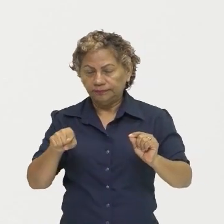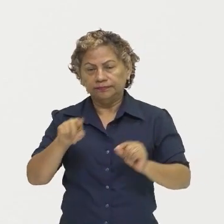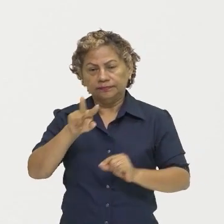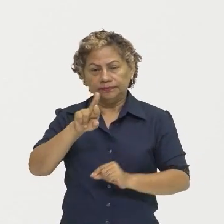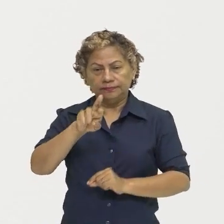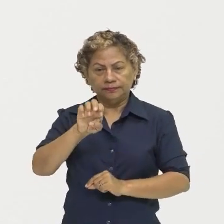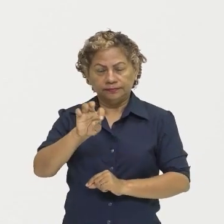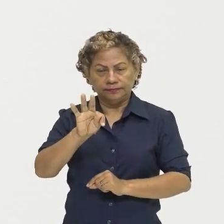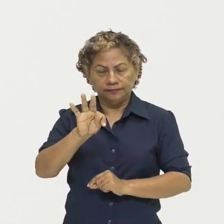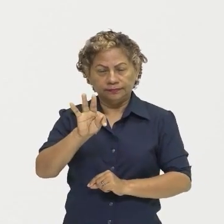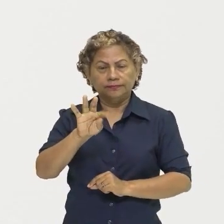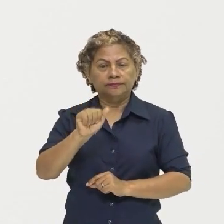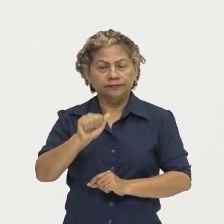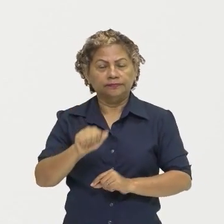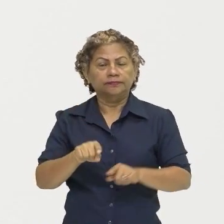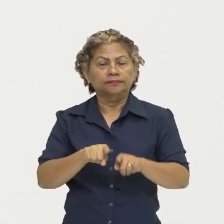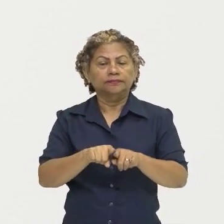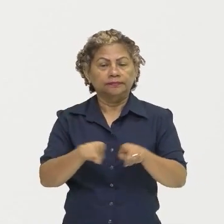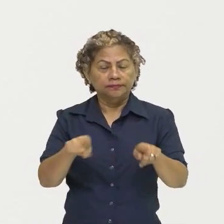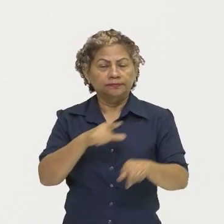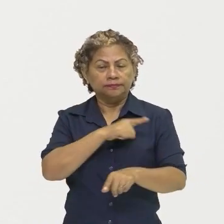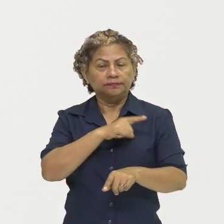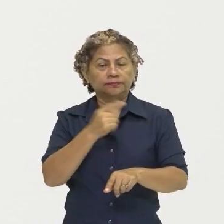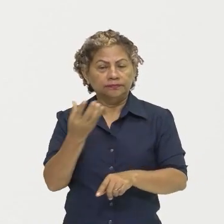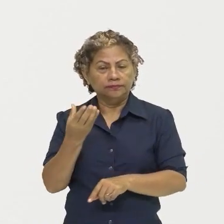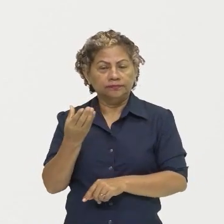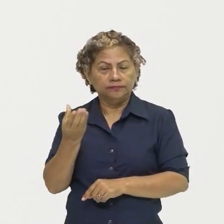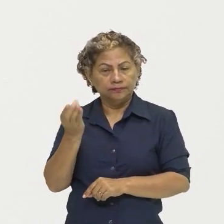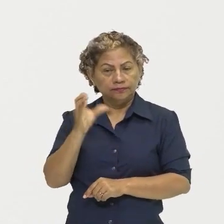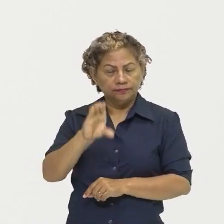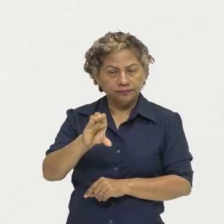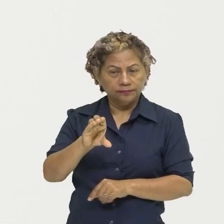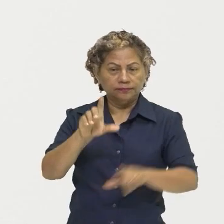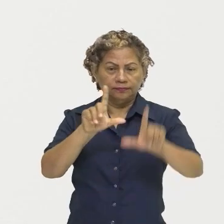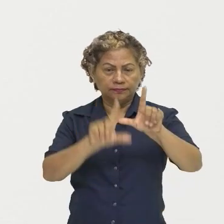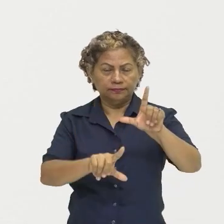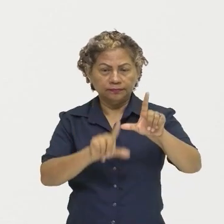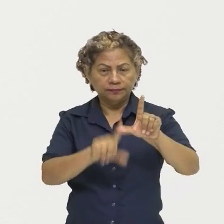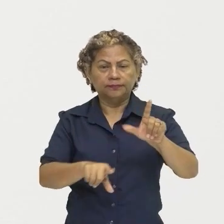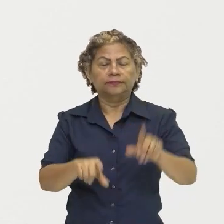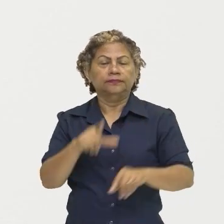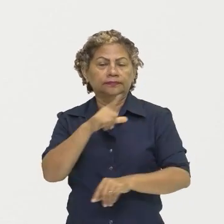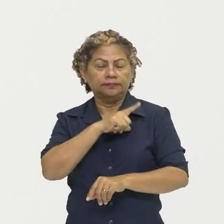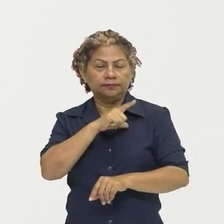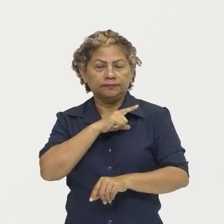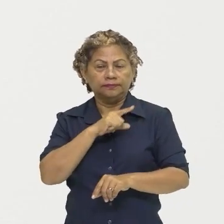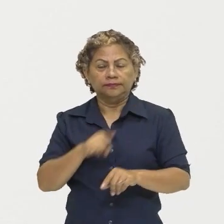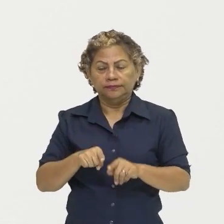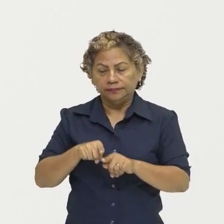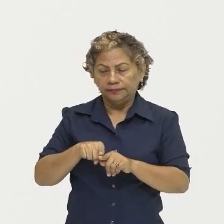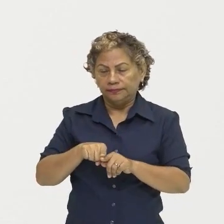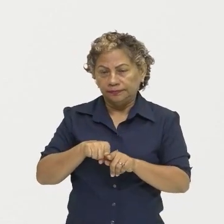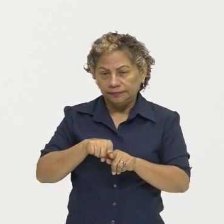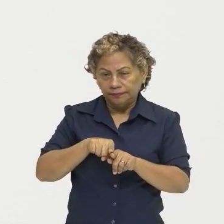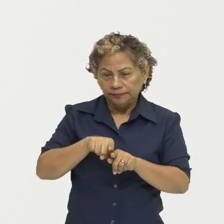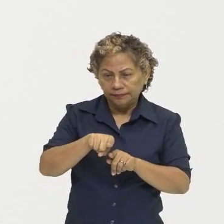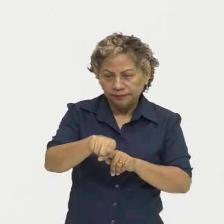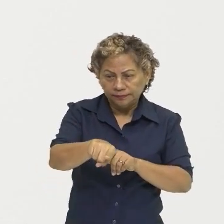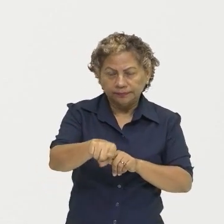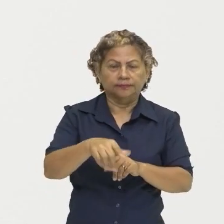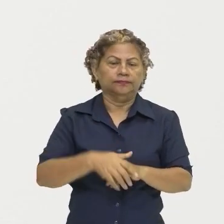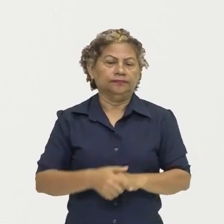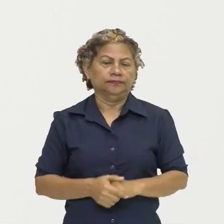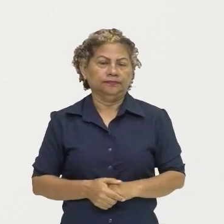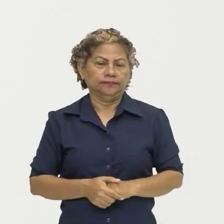indicado por uma letra, sobre a qual colocamos uma seta. Aí, quando você estiver